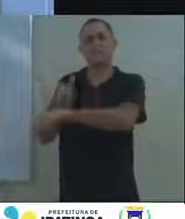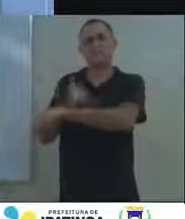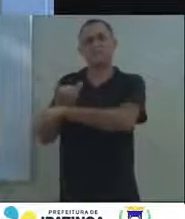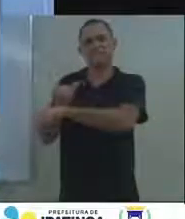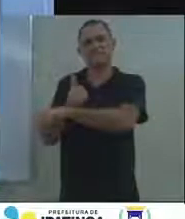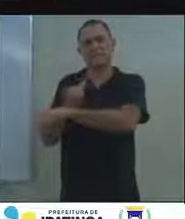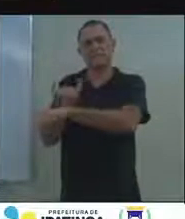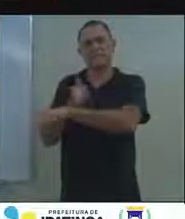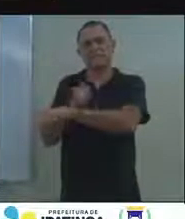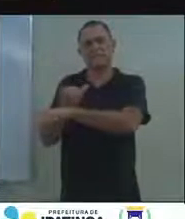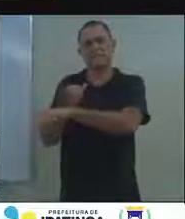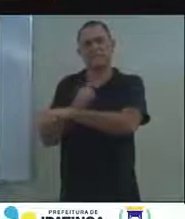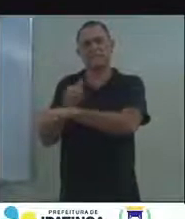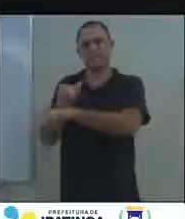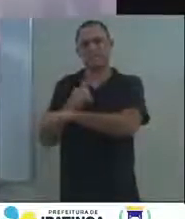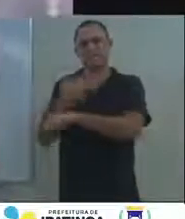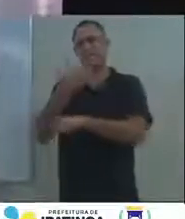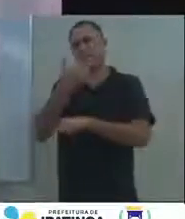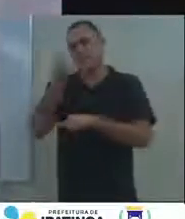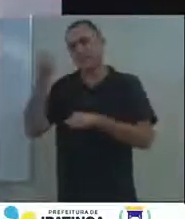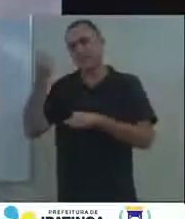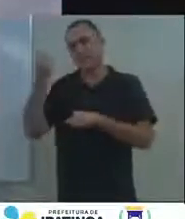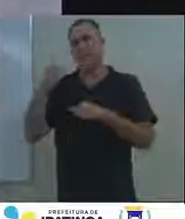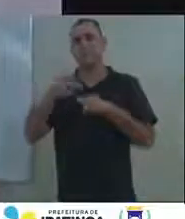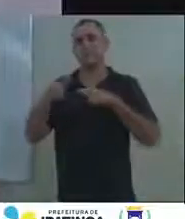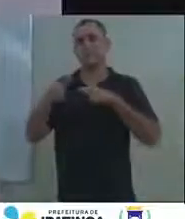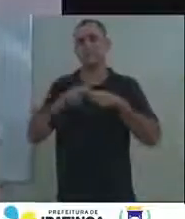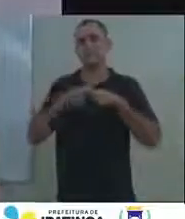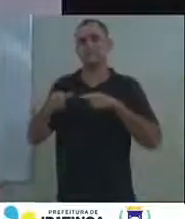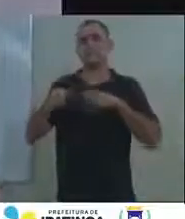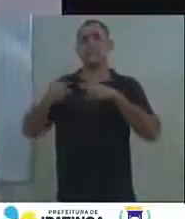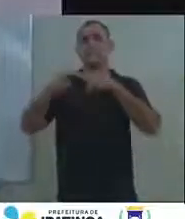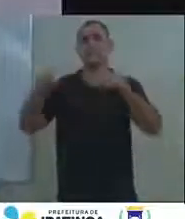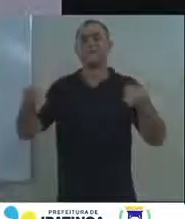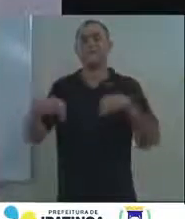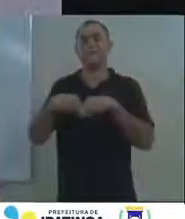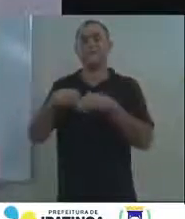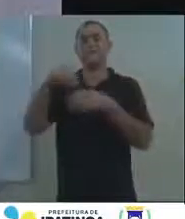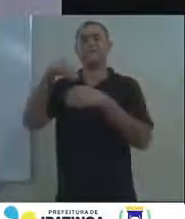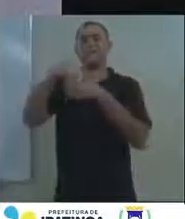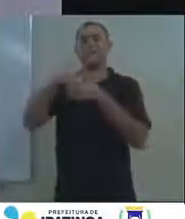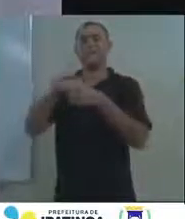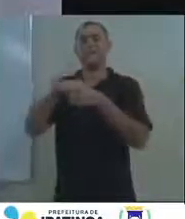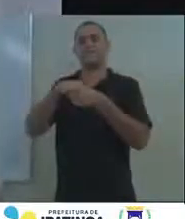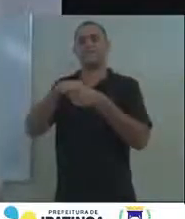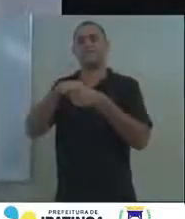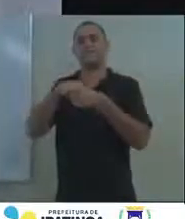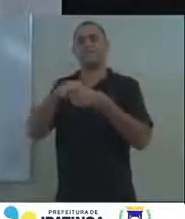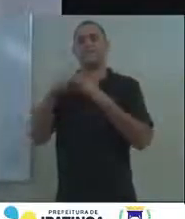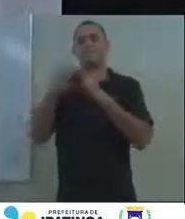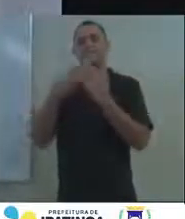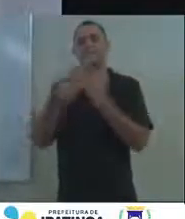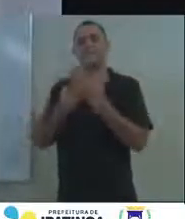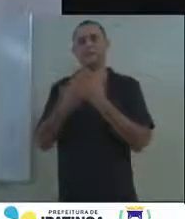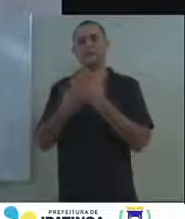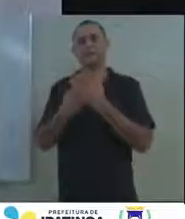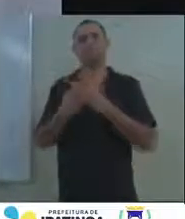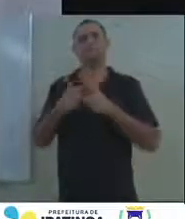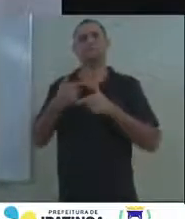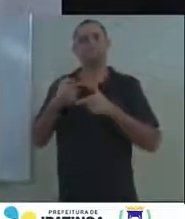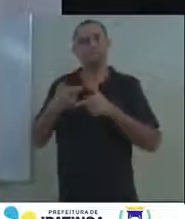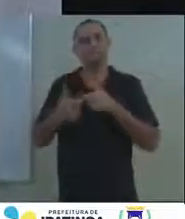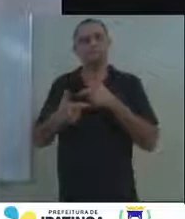trabalho, né, gente? Infelizmente, a gente não tem, nós somos professores, estamos lutando ainda muito, nós temos